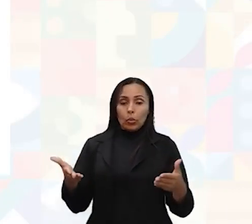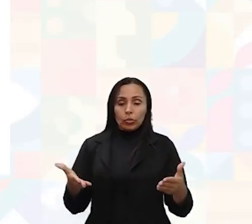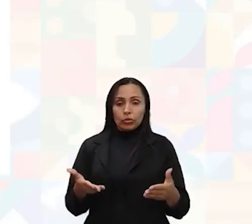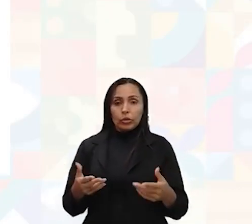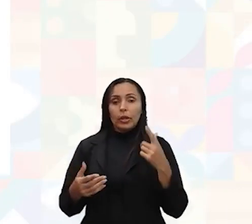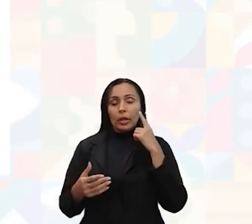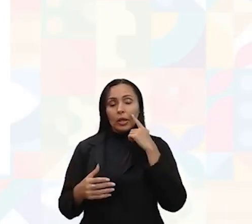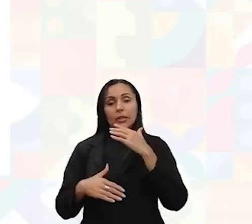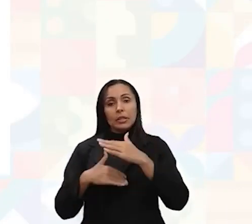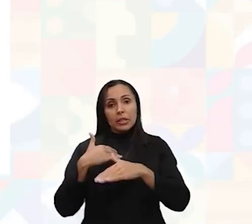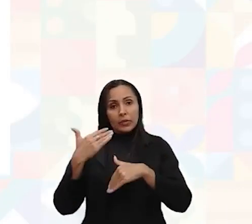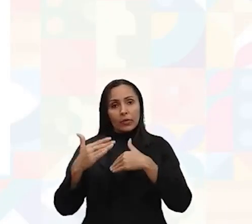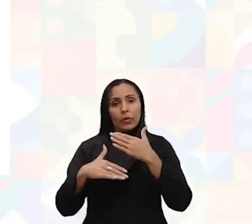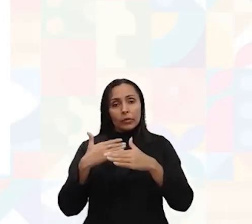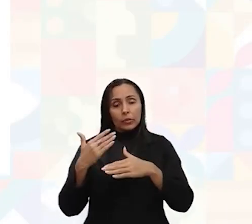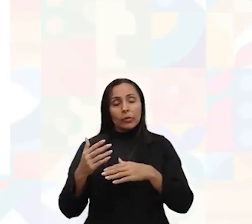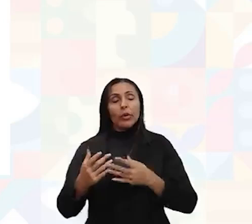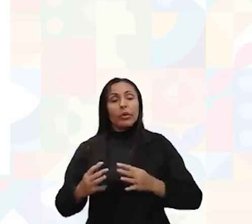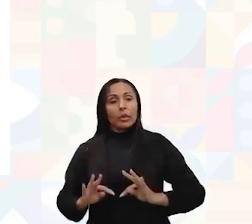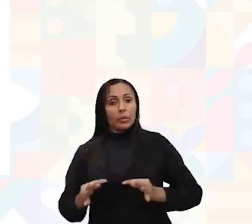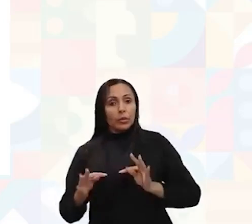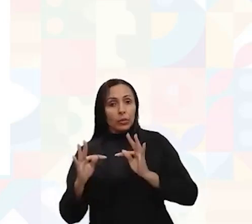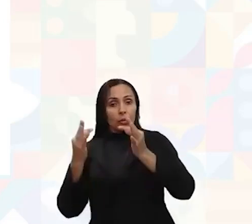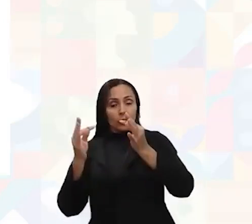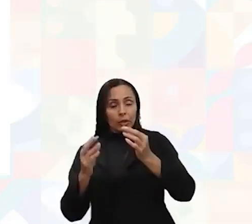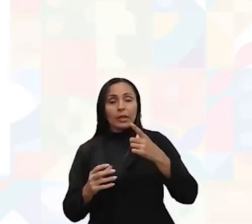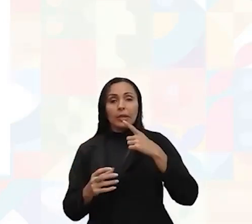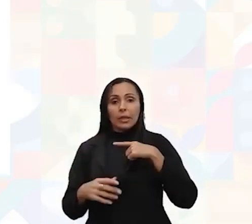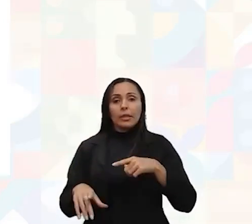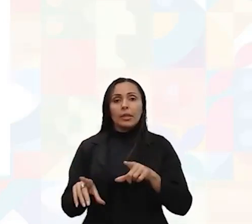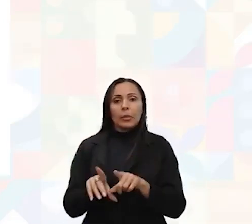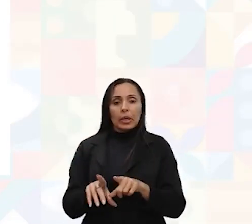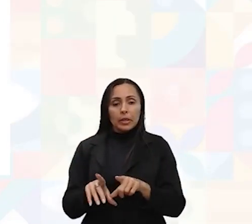essa desenvoltura toda tecnológica, a gente também tem